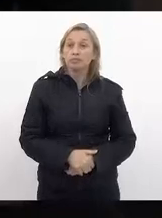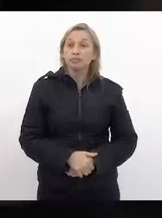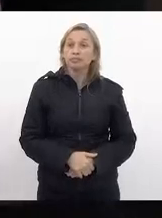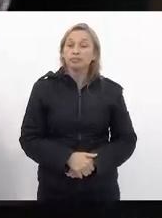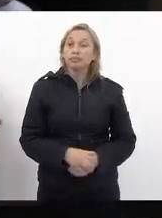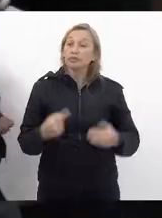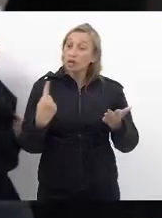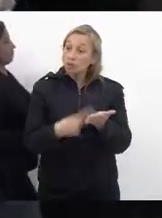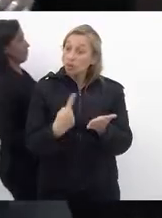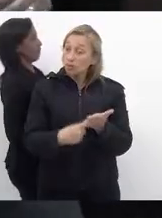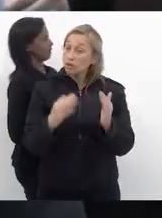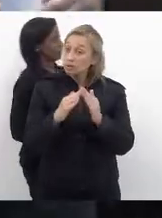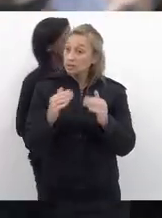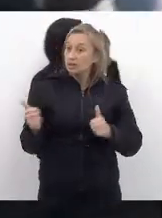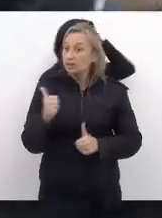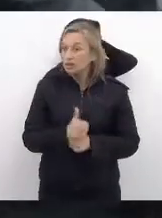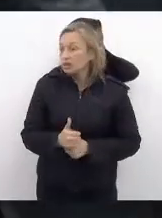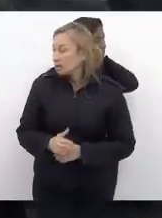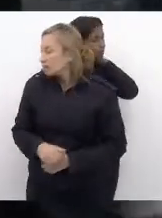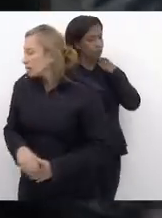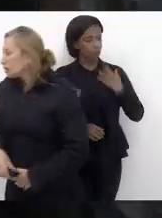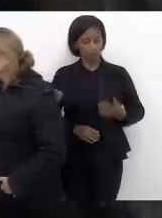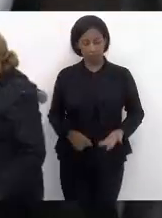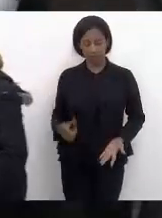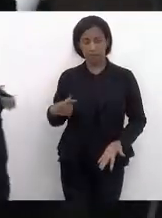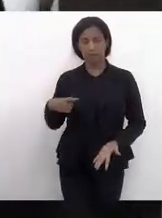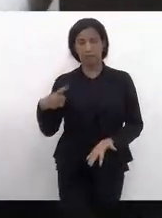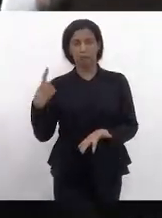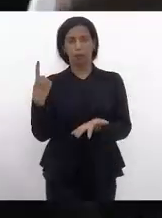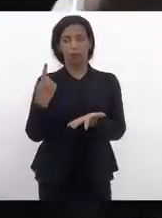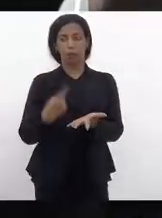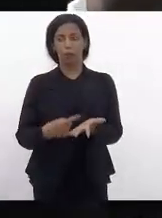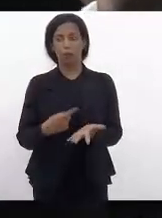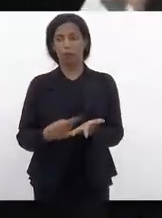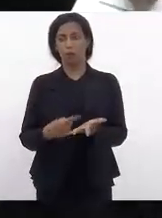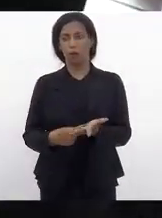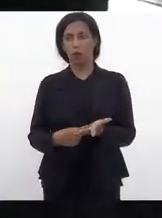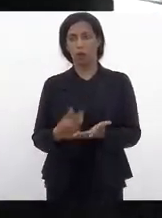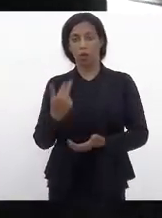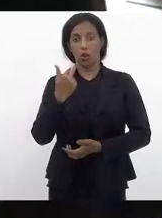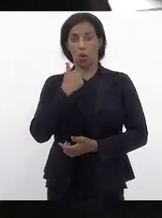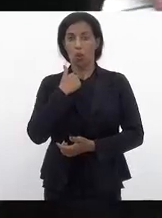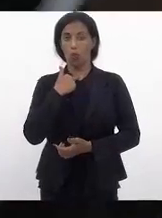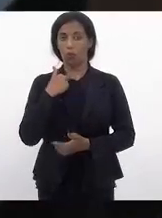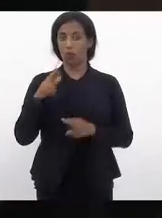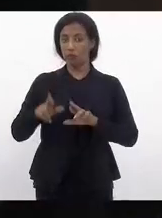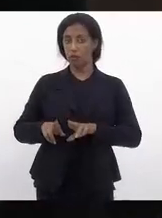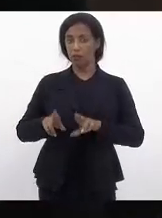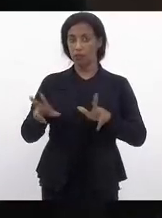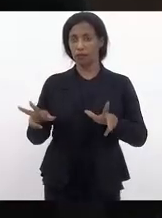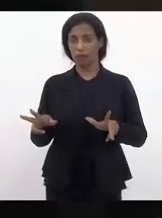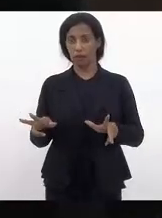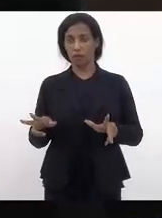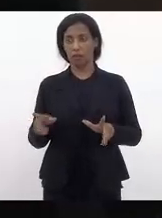e a um acordo nessa casa tem que nós não façamos obstrução o que a gente viu aqui